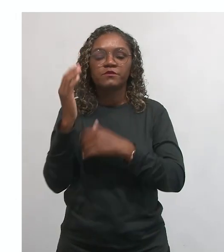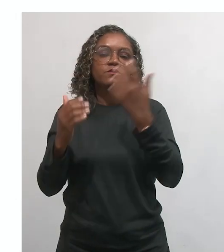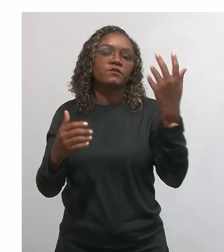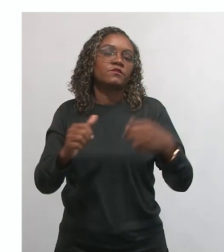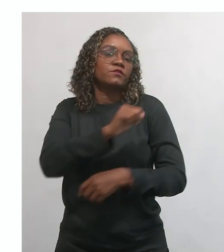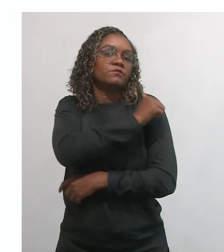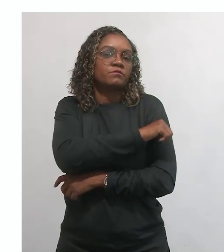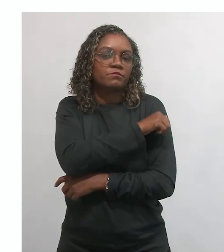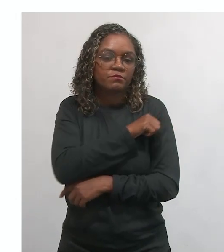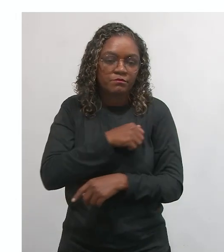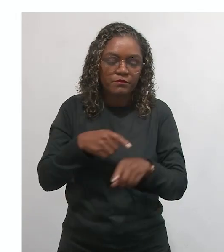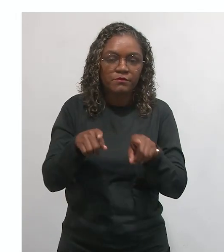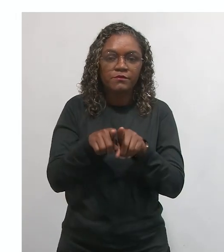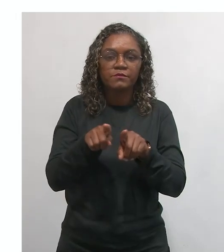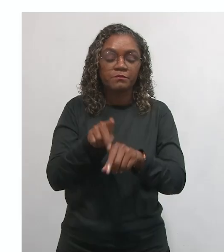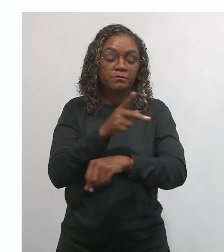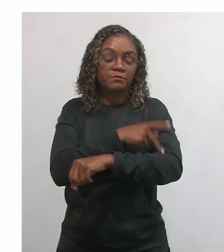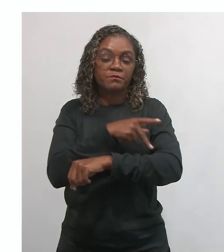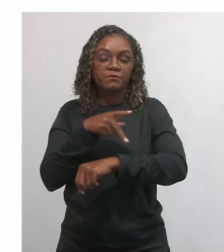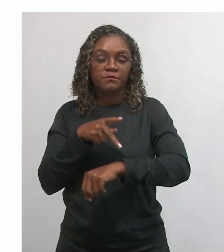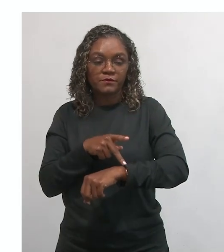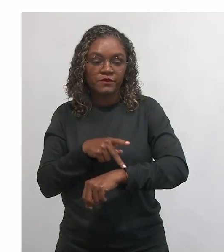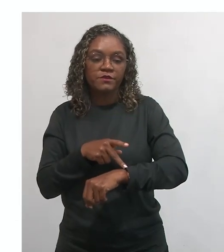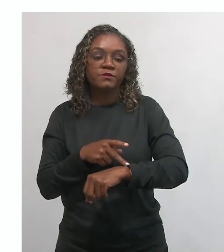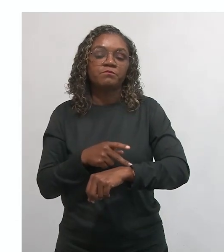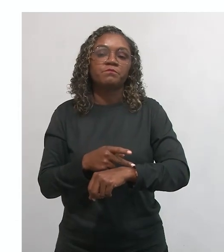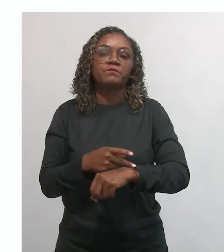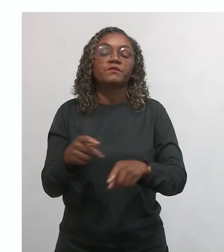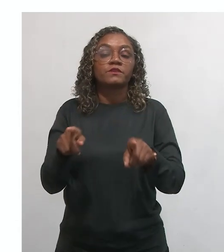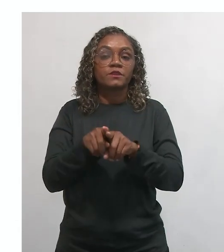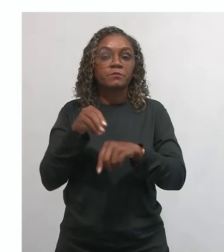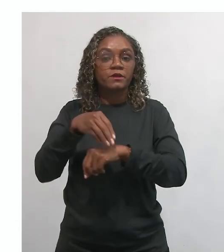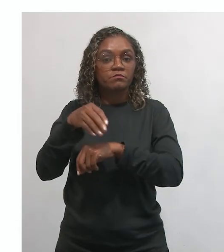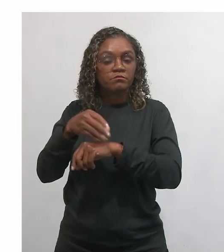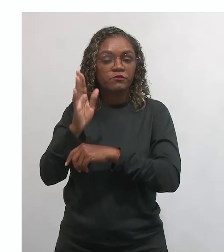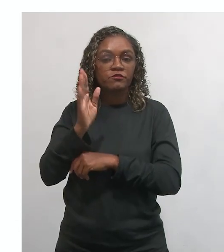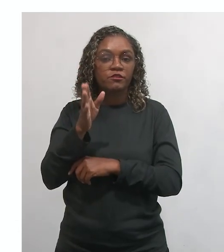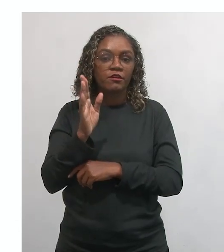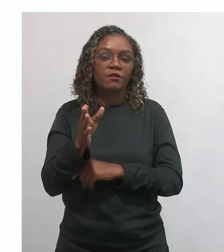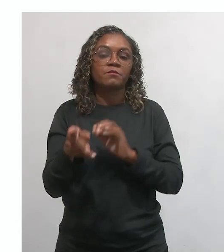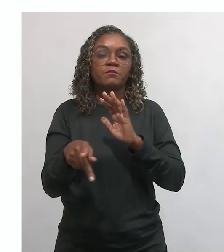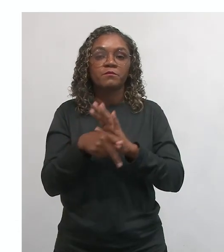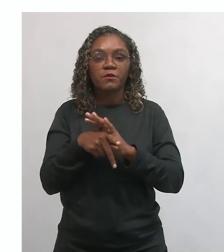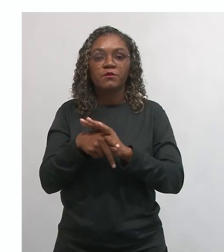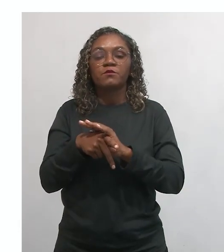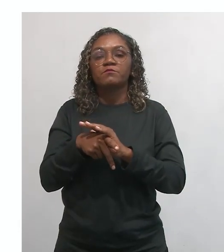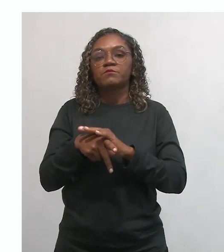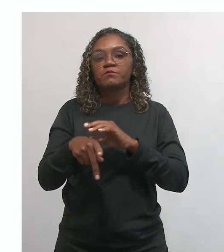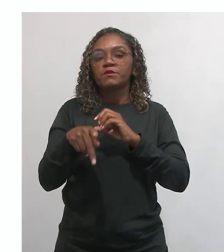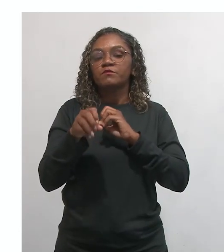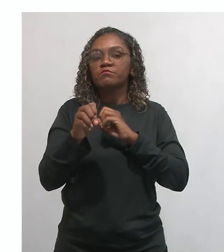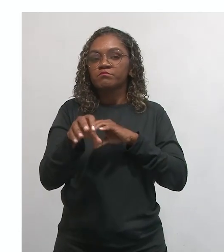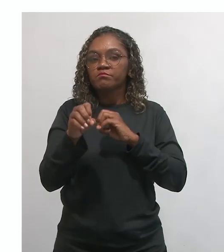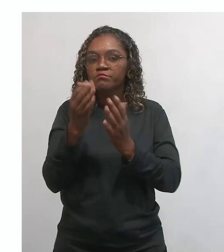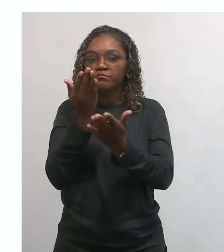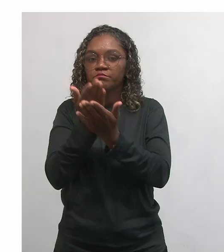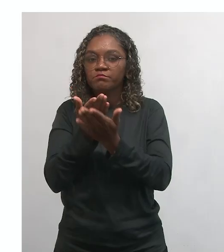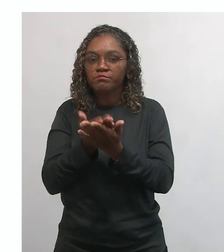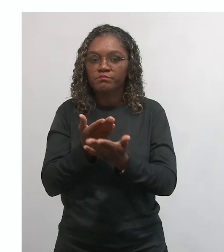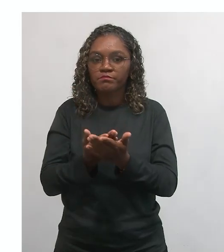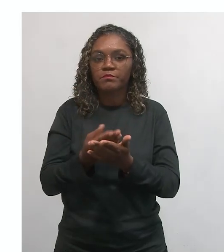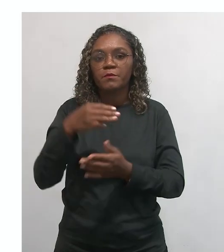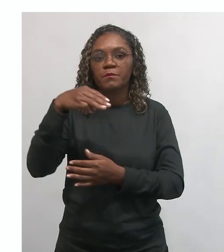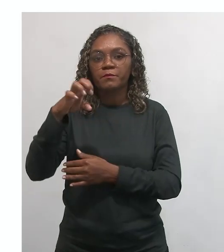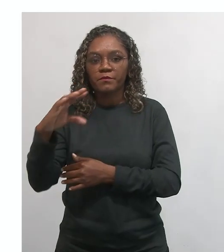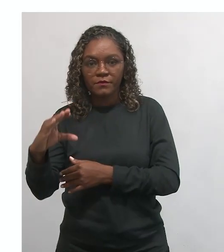Enfermagem e Pedagogia. Além disso, já fui orientadora de estudo pelo Ministério da Educação no Pacto